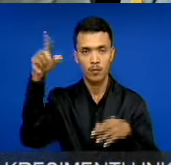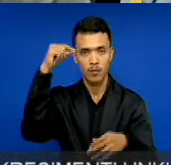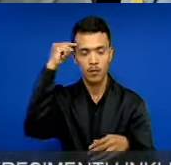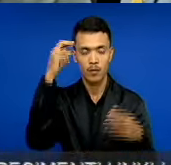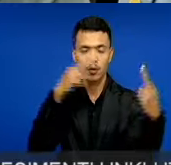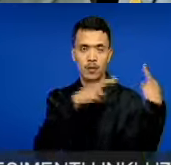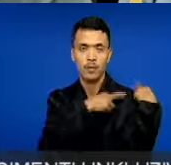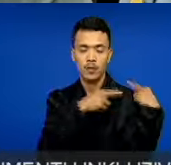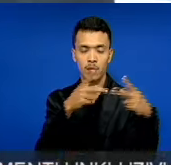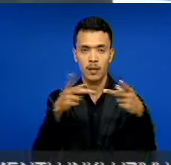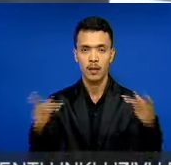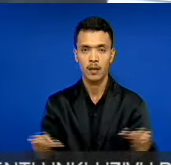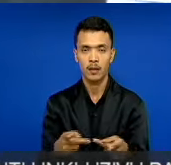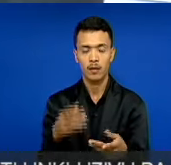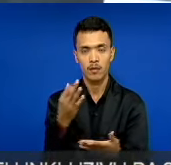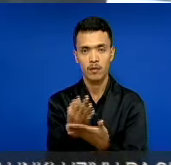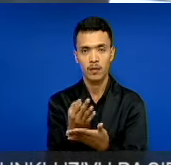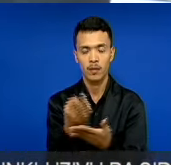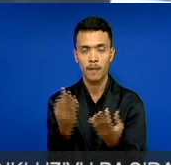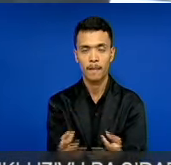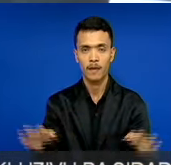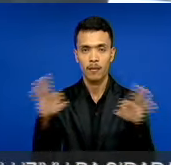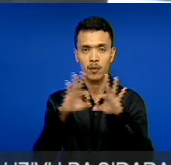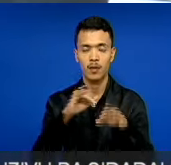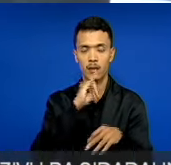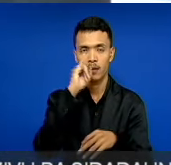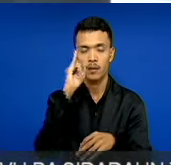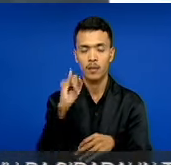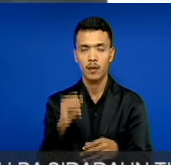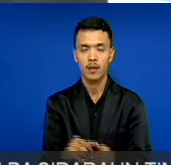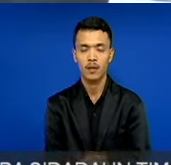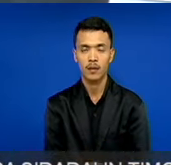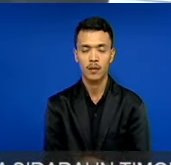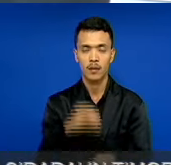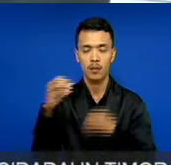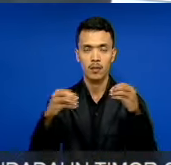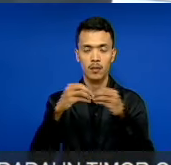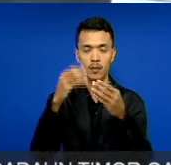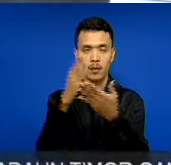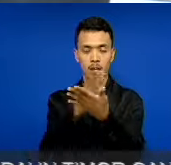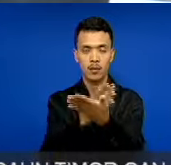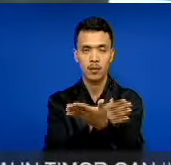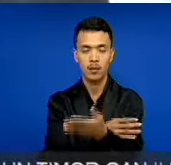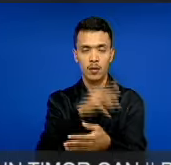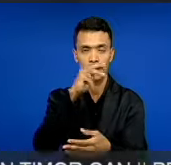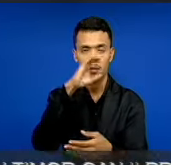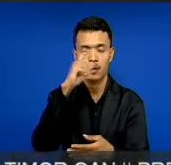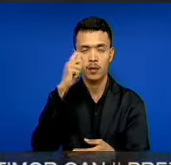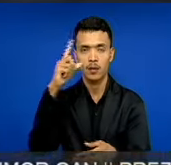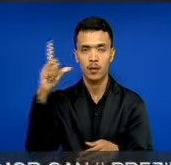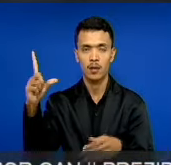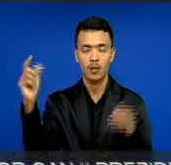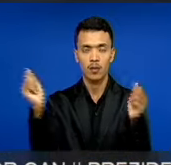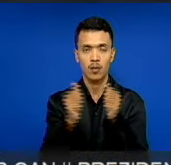responsável ba área finanças. Importante mak alina disposição, con ba estrutura MCATL, ho